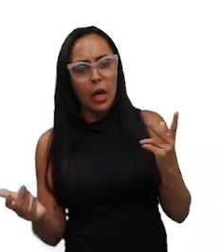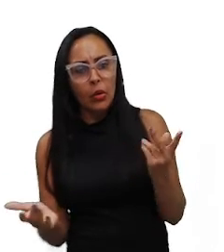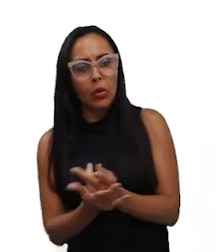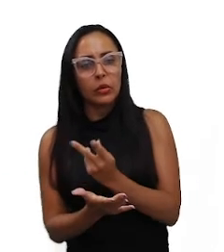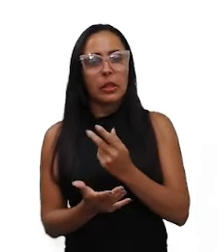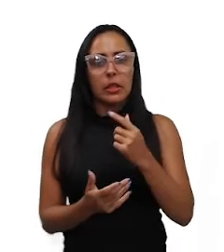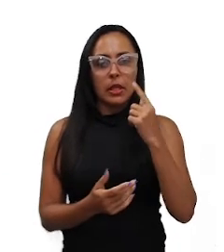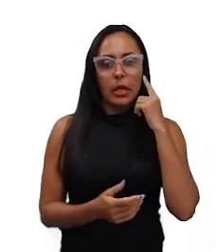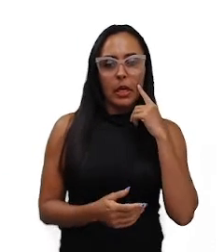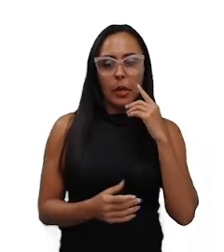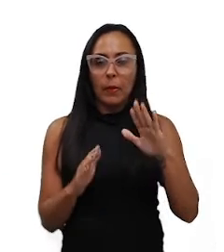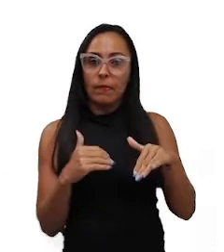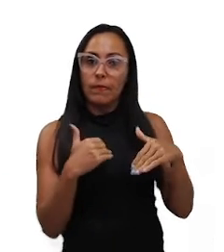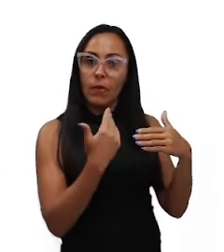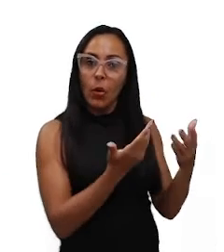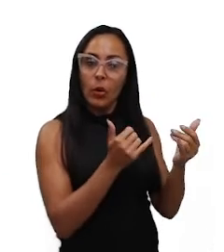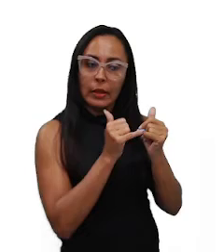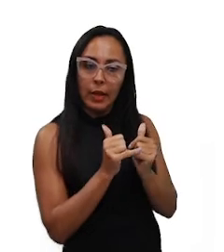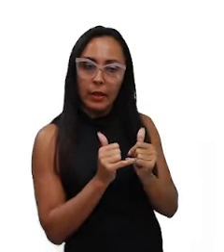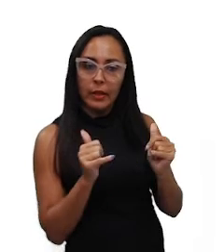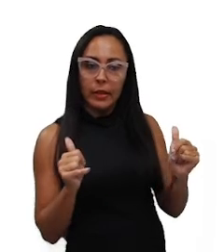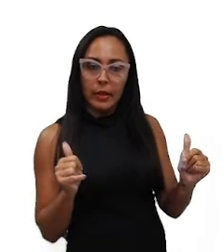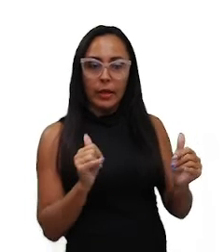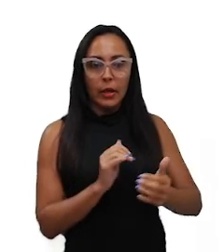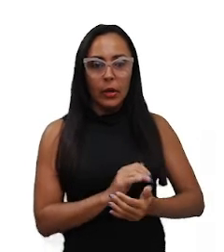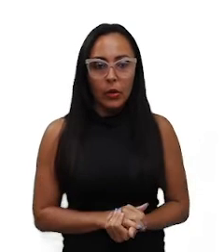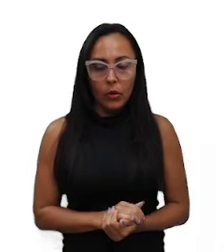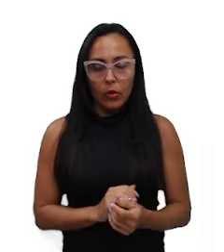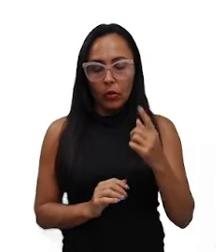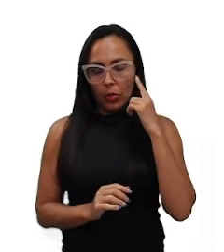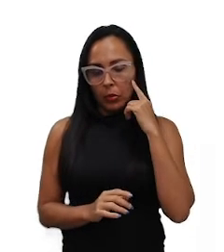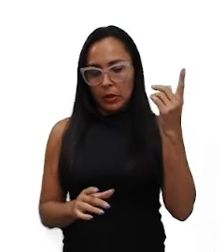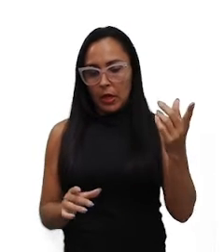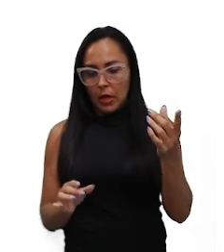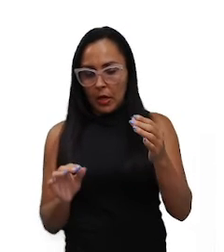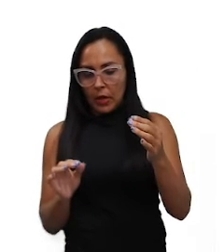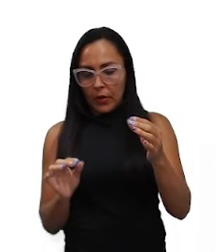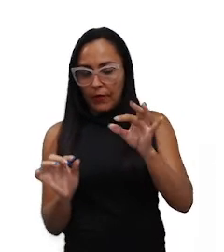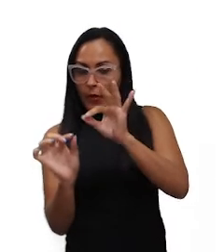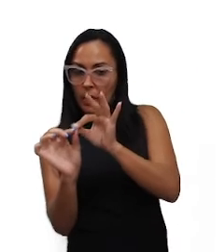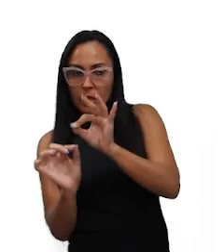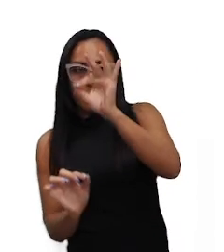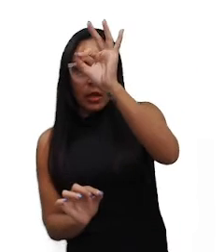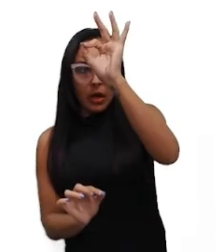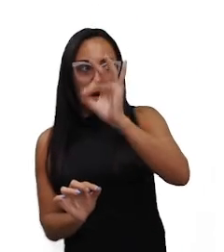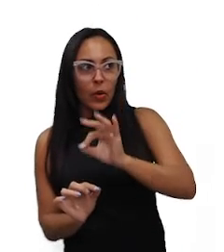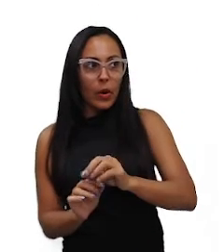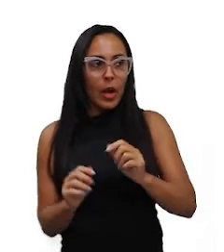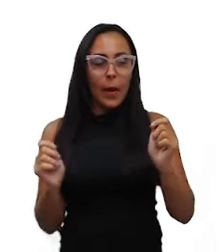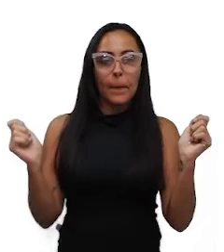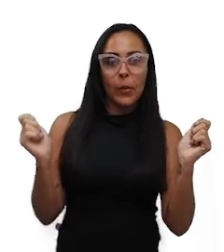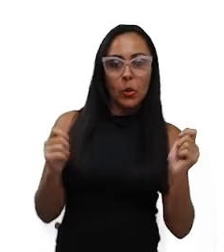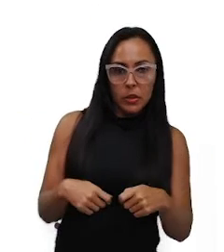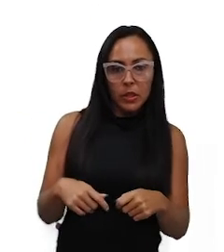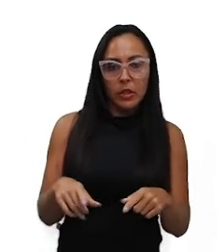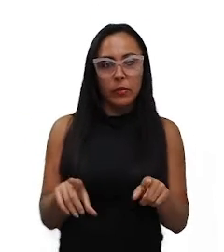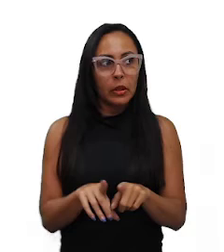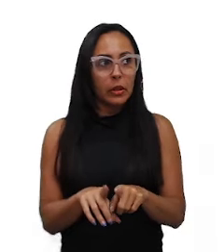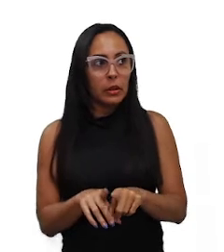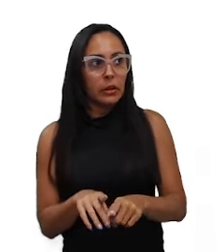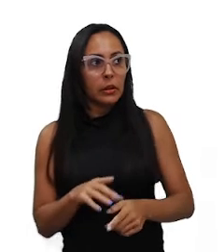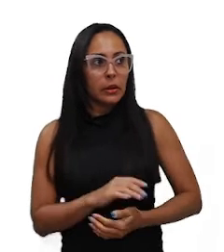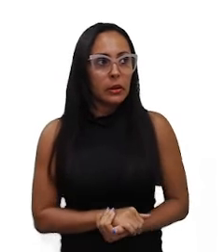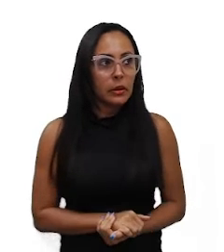tanto fora da linha do horizonte como na linha vertical. Em alguns casos é possível o ponto ficar fora tanto da